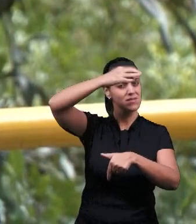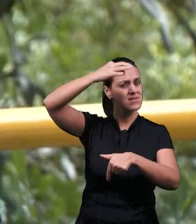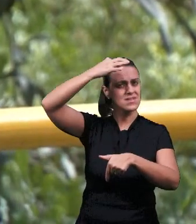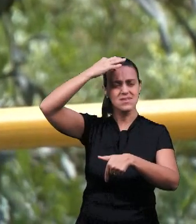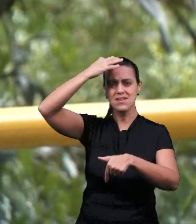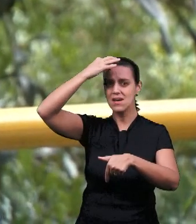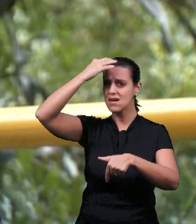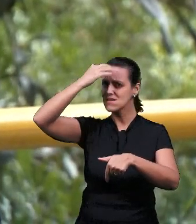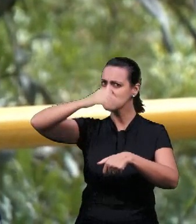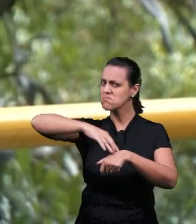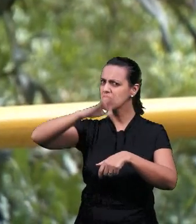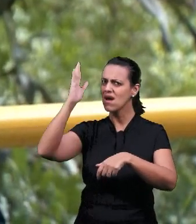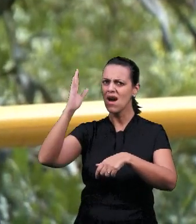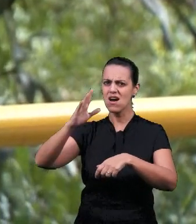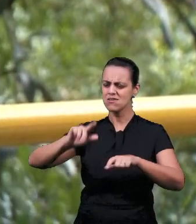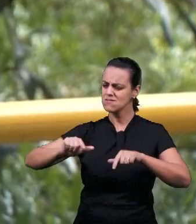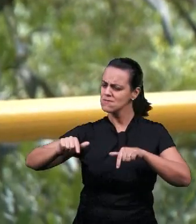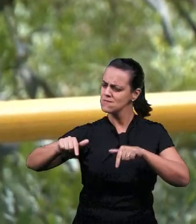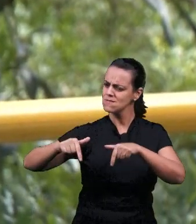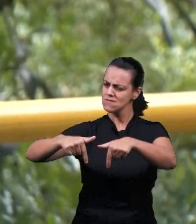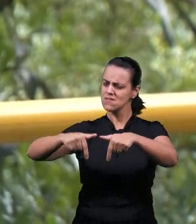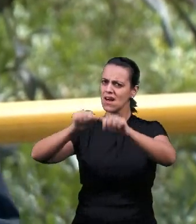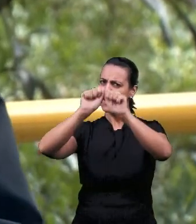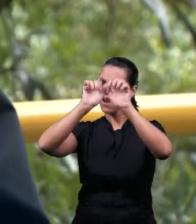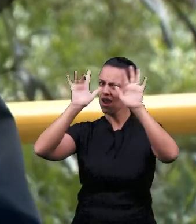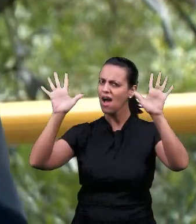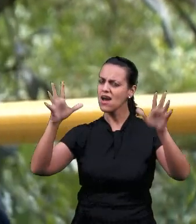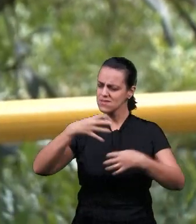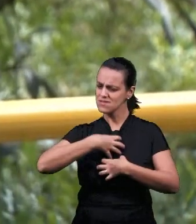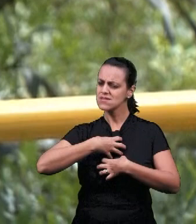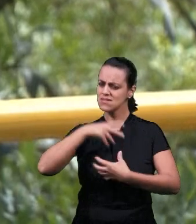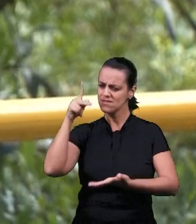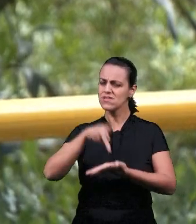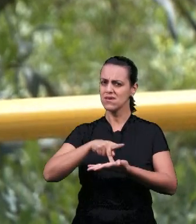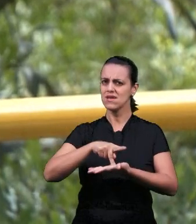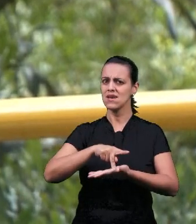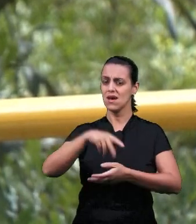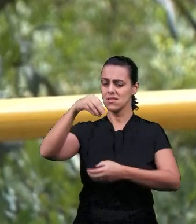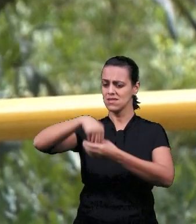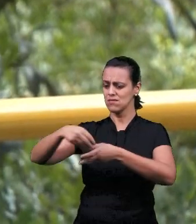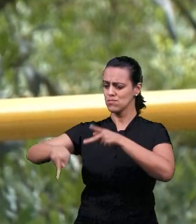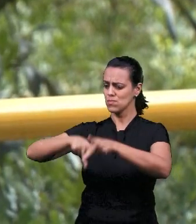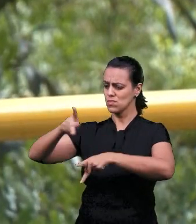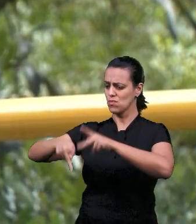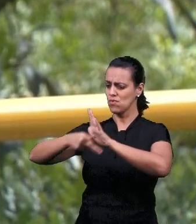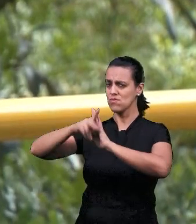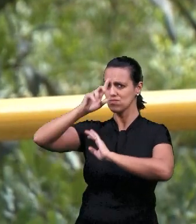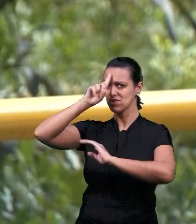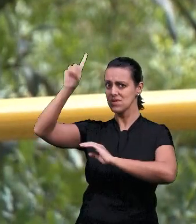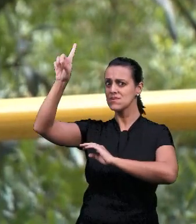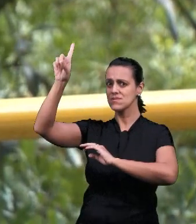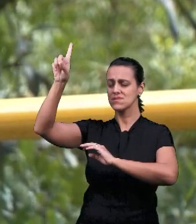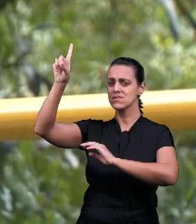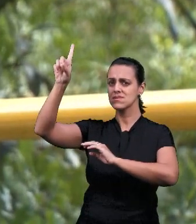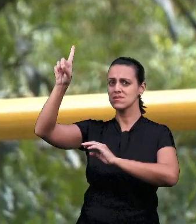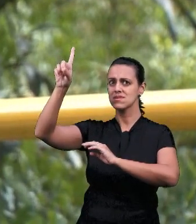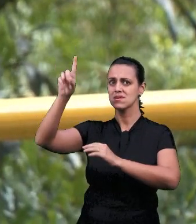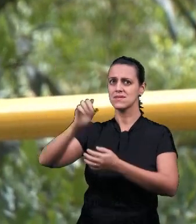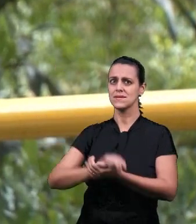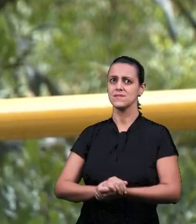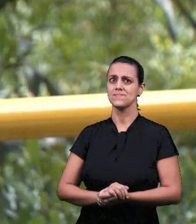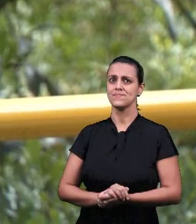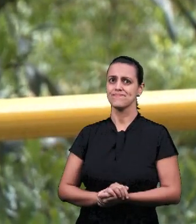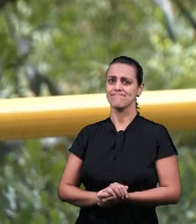mais efetiva, evidente, clara, na vida do povo de Deus. O mundo está longe de